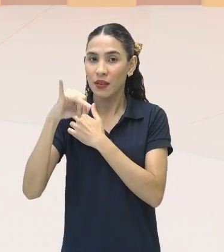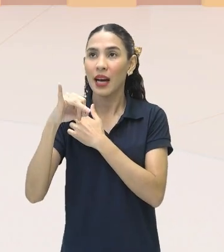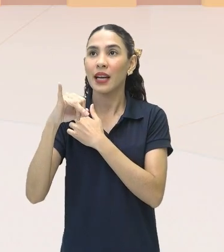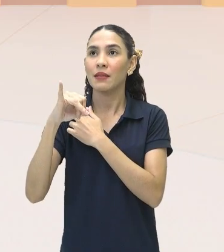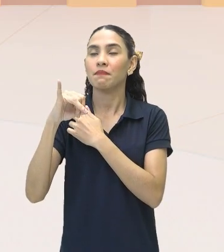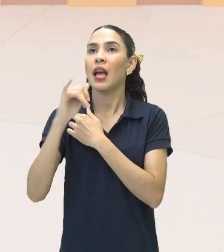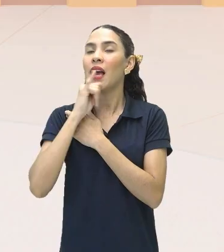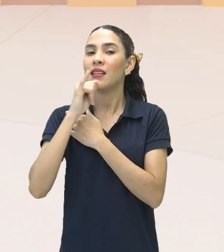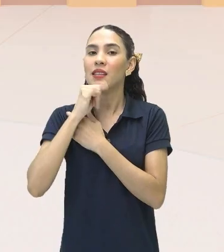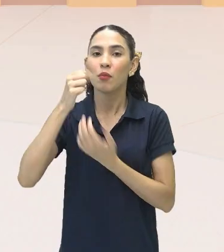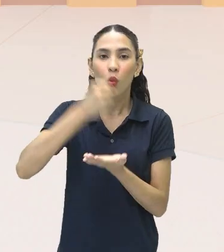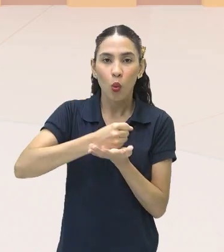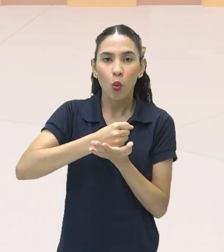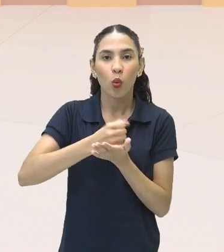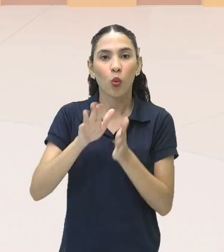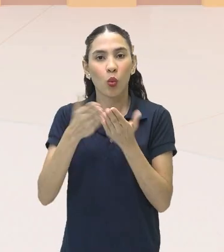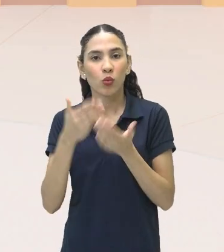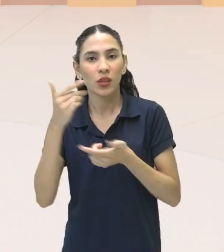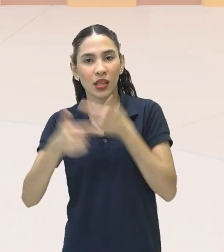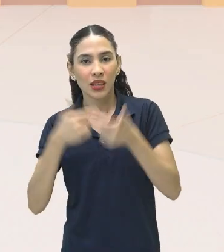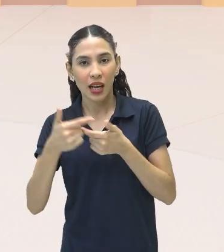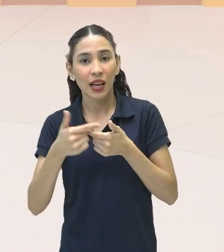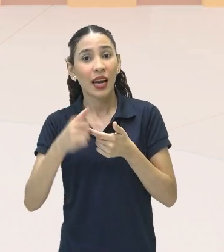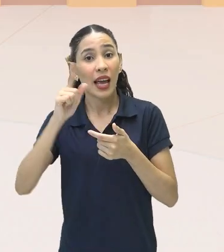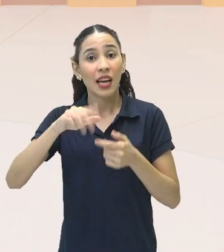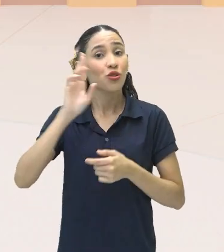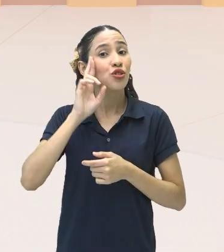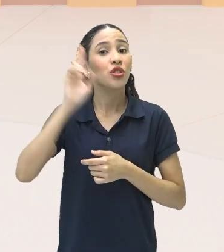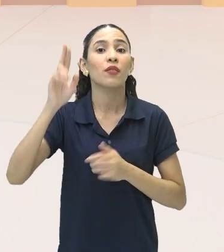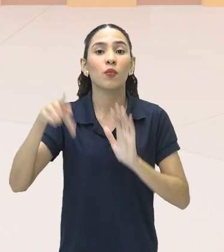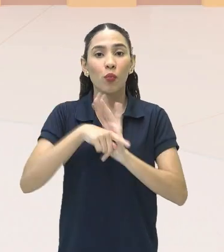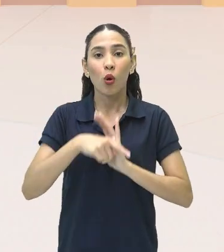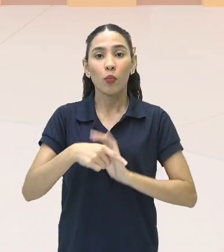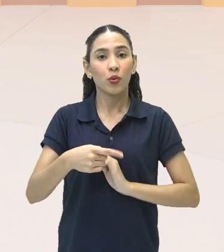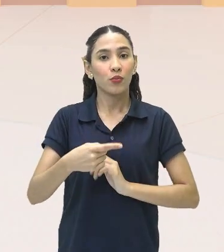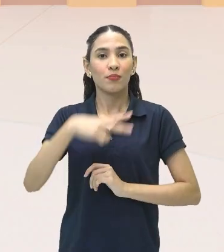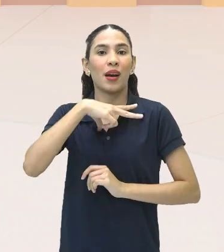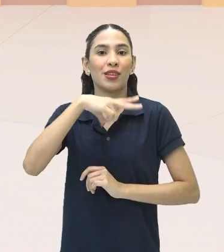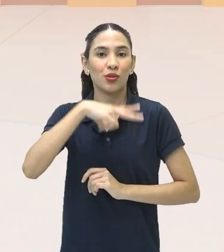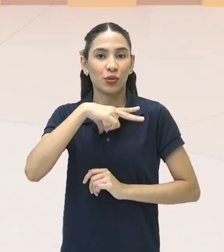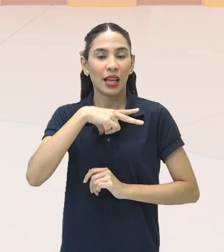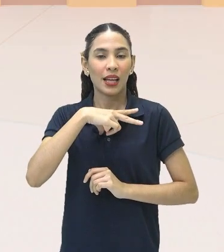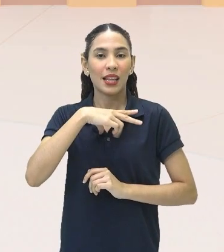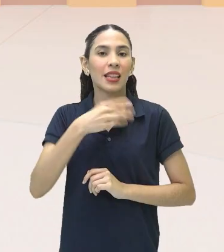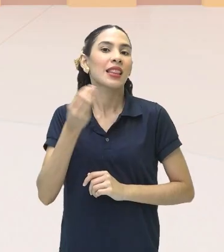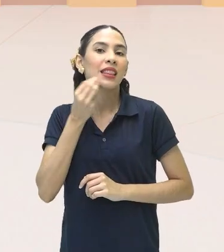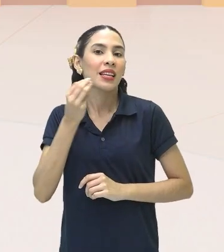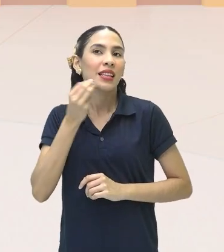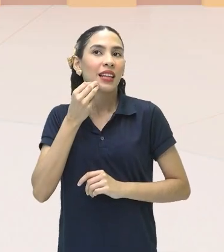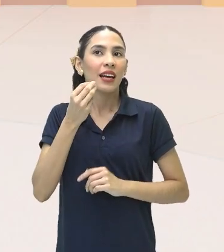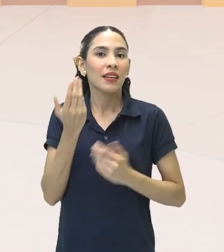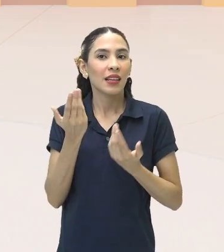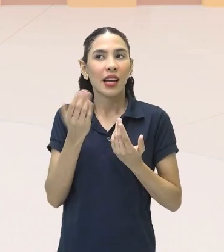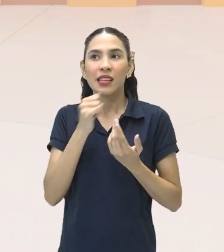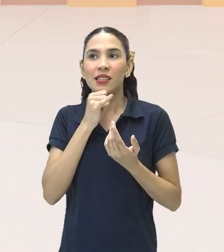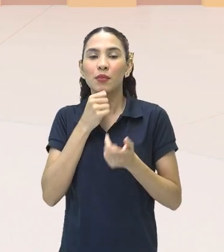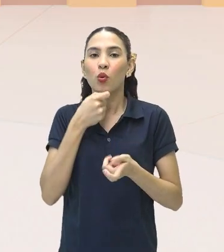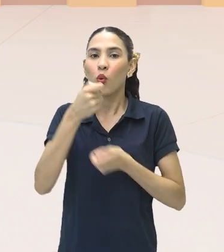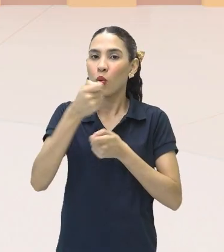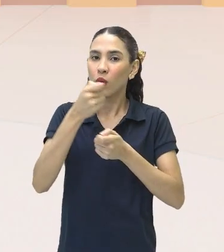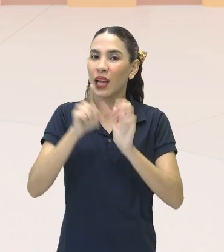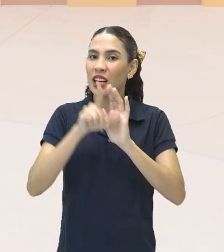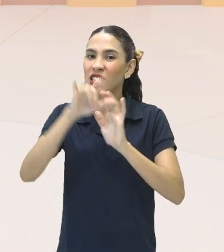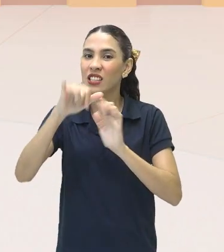faz? Ele se coloca como patrão dele mesmo, para burlar as leis trabalhistas. E